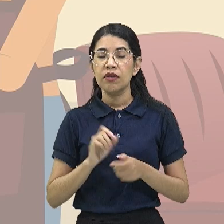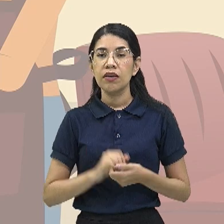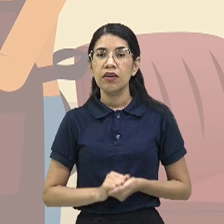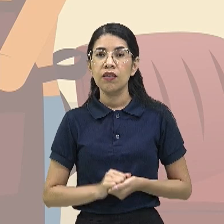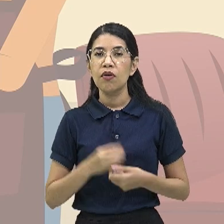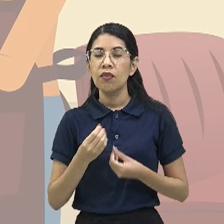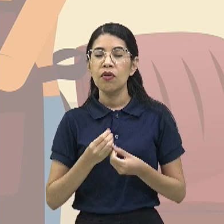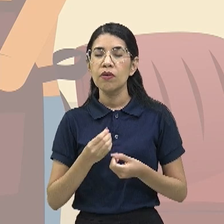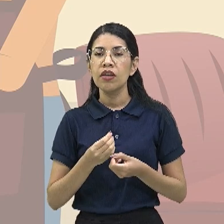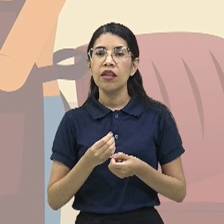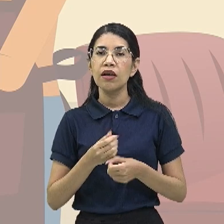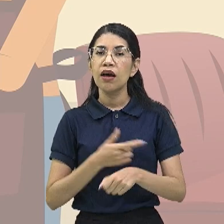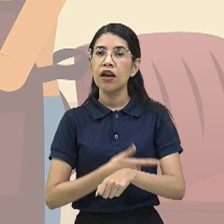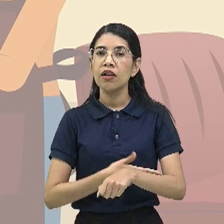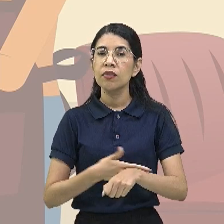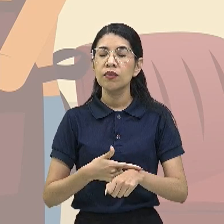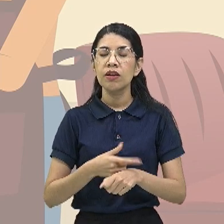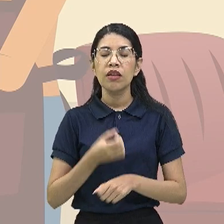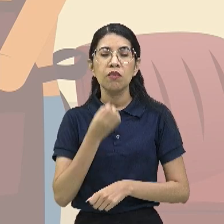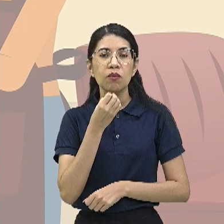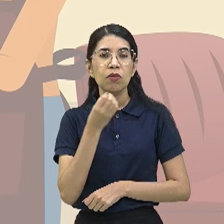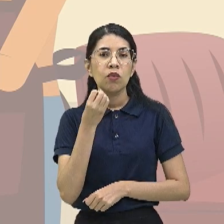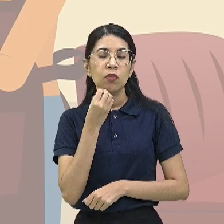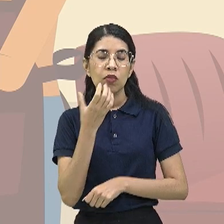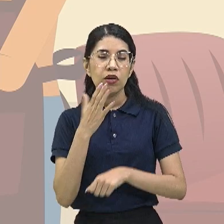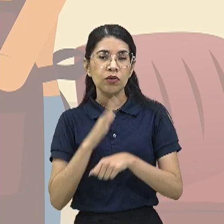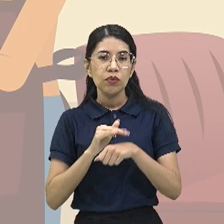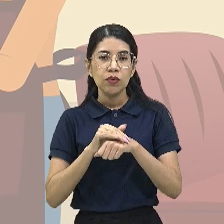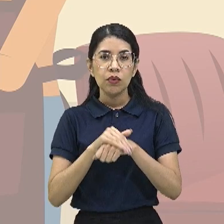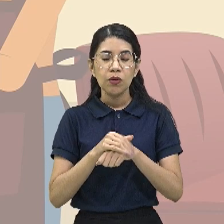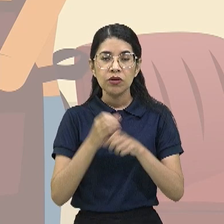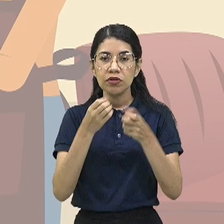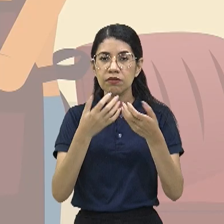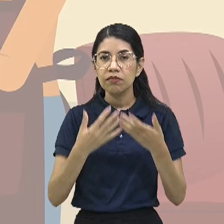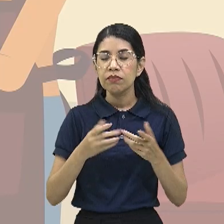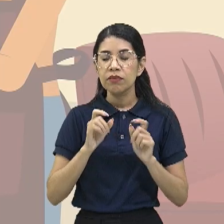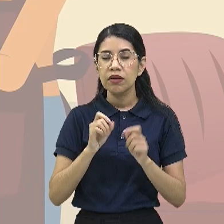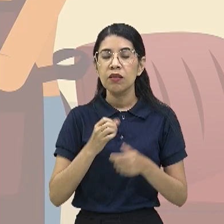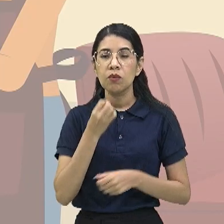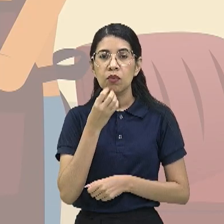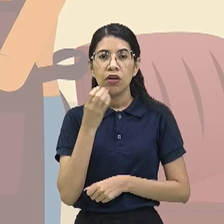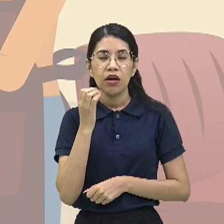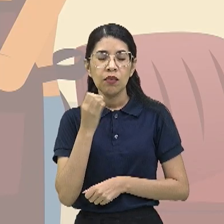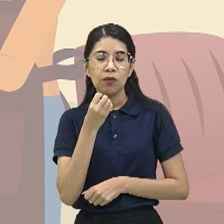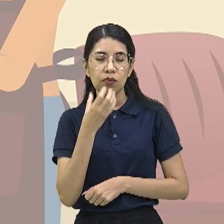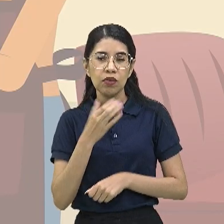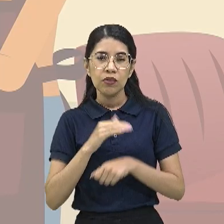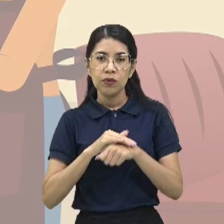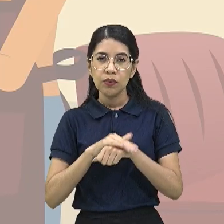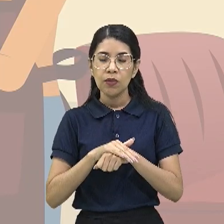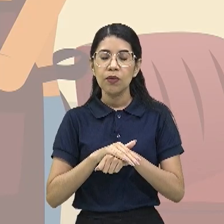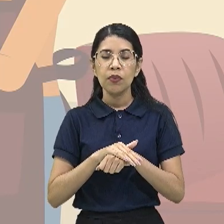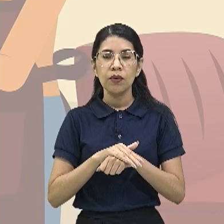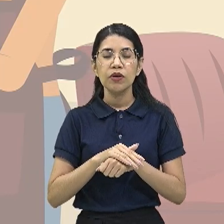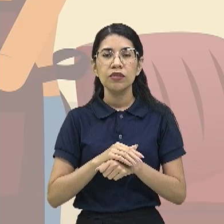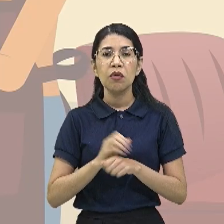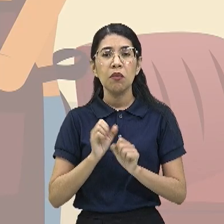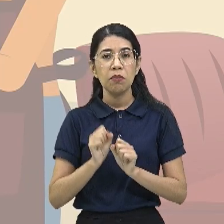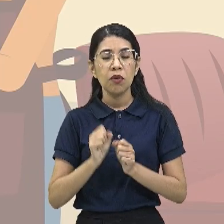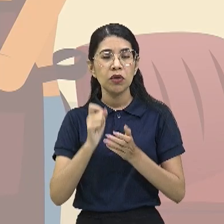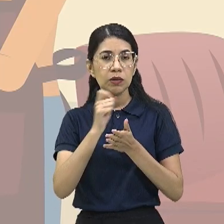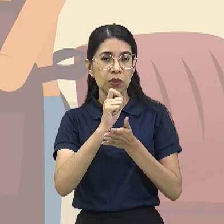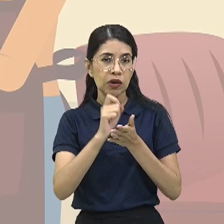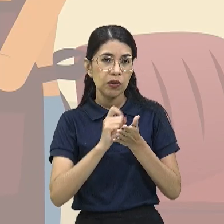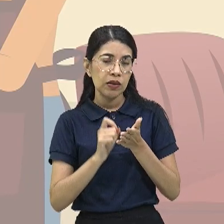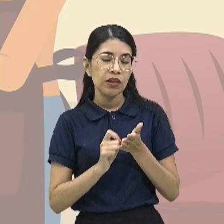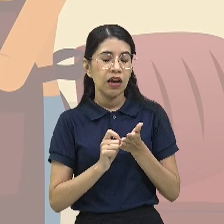que ela dá ali para o cliente. Ela dá boa noite e diz assim, boa noite, senhoritas, né? Posso fazer o pedido de